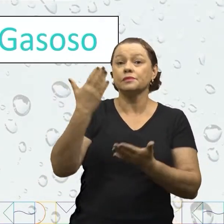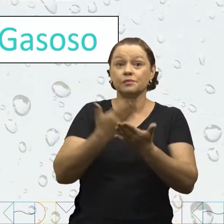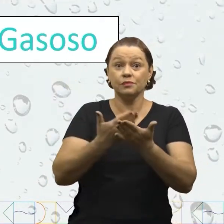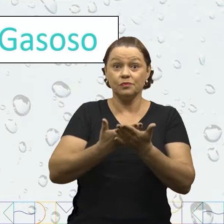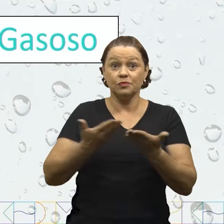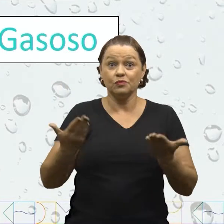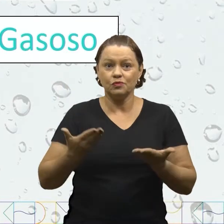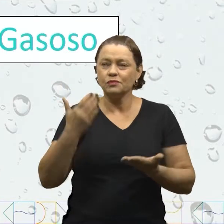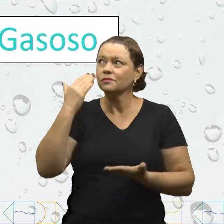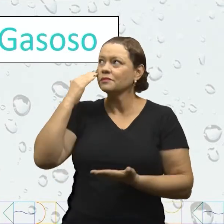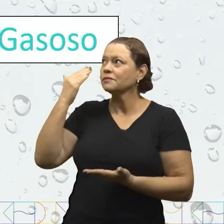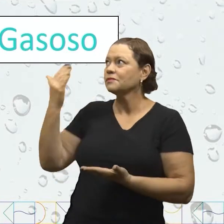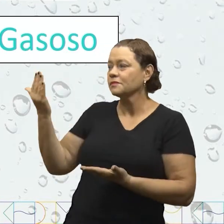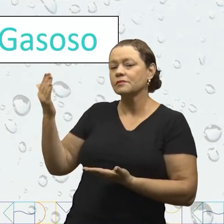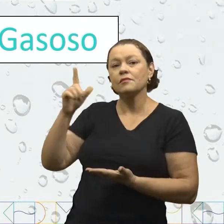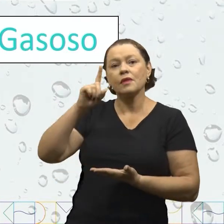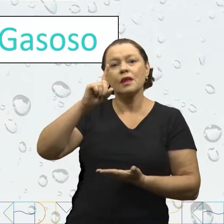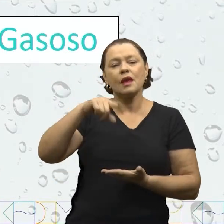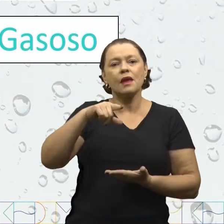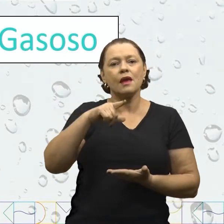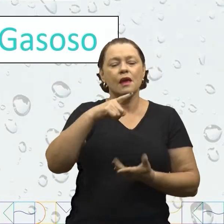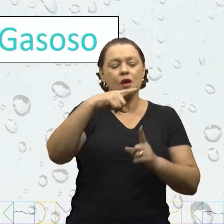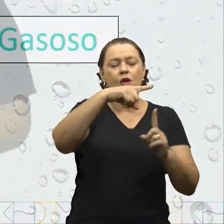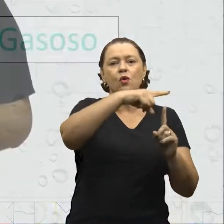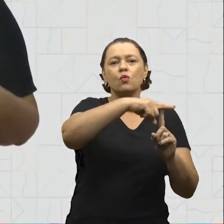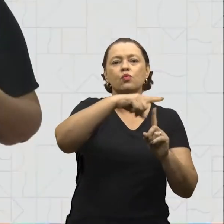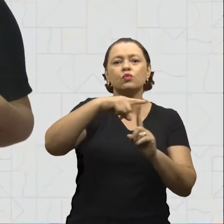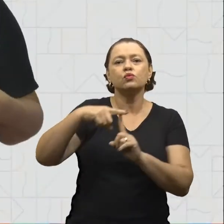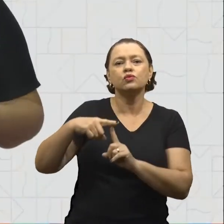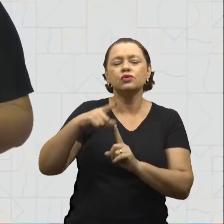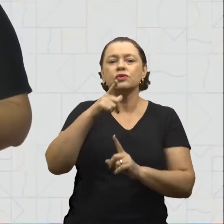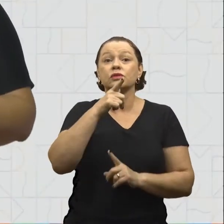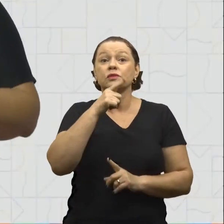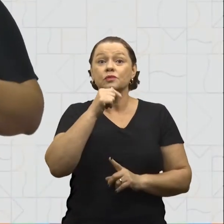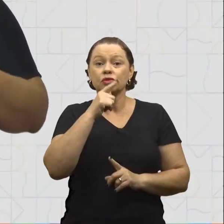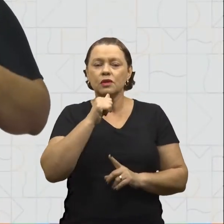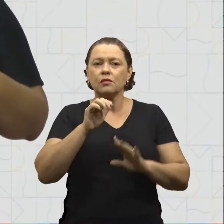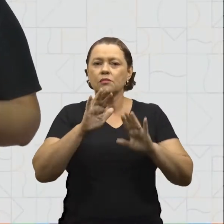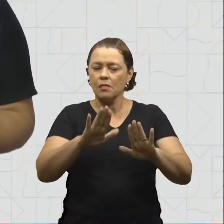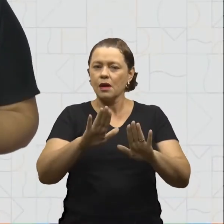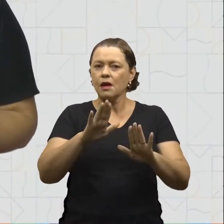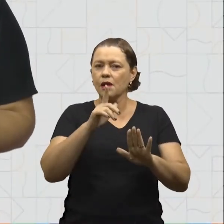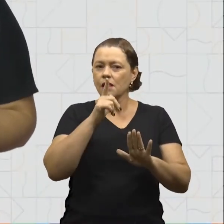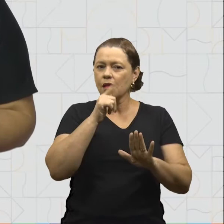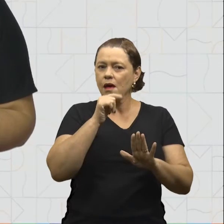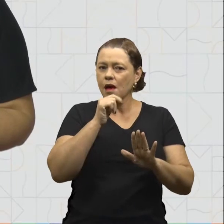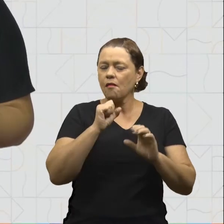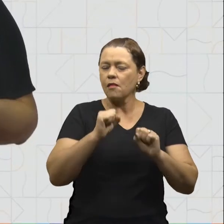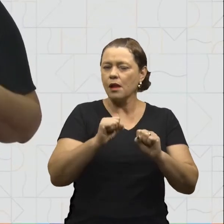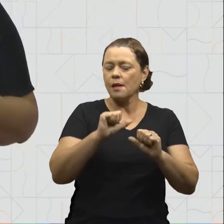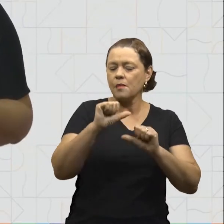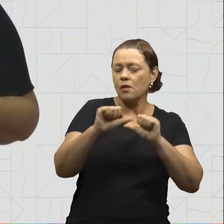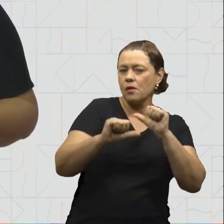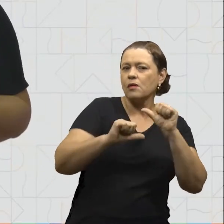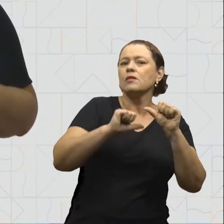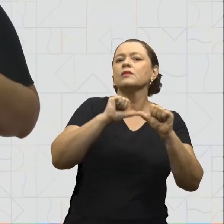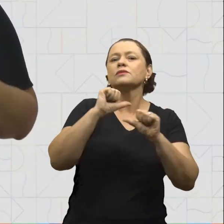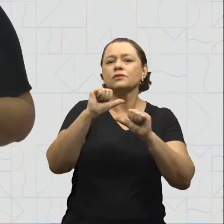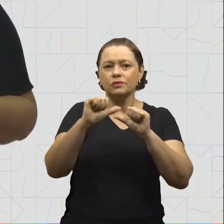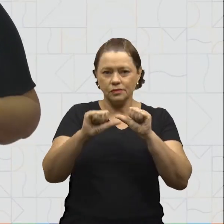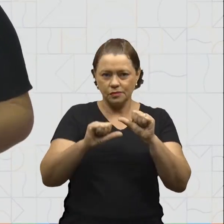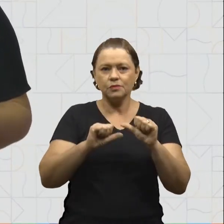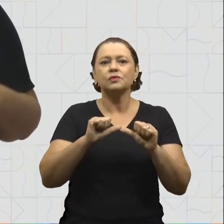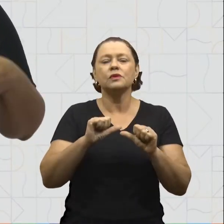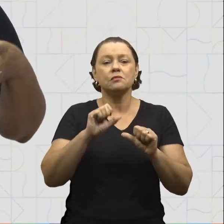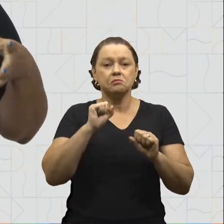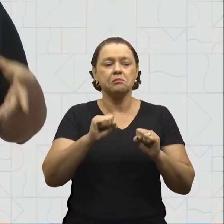agora, são os estados físicos da água. Mas a água pode mudar de estado físico, ou seja, ela